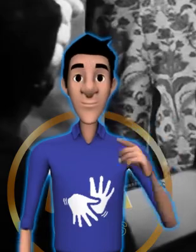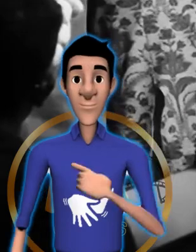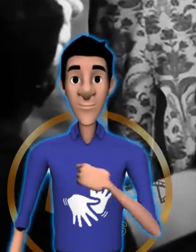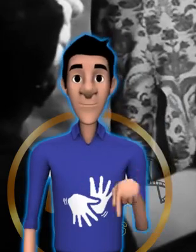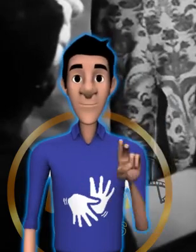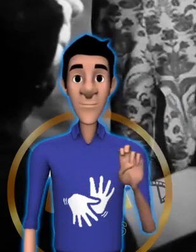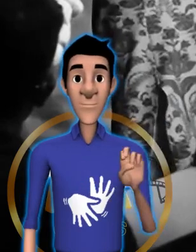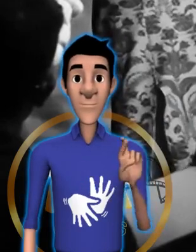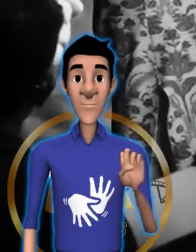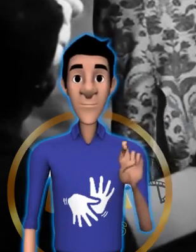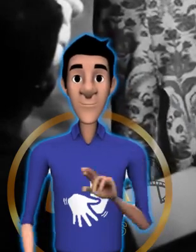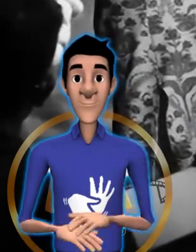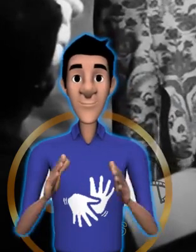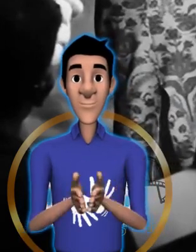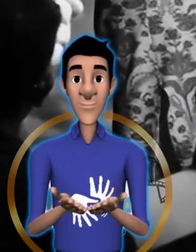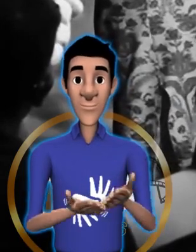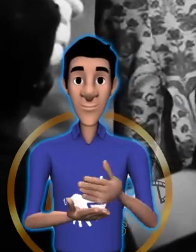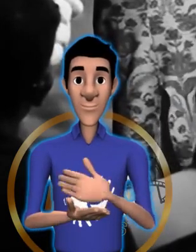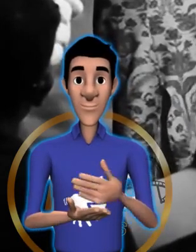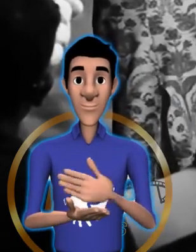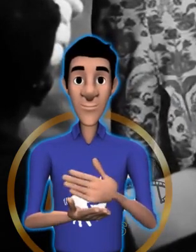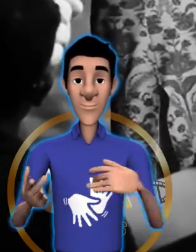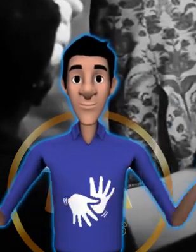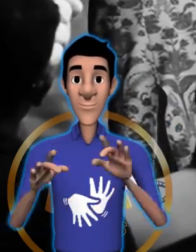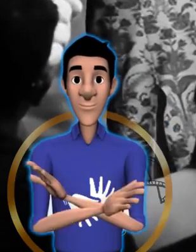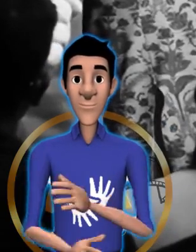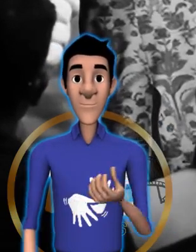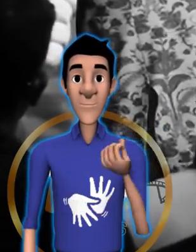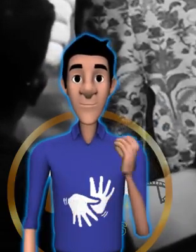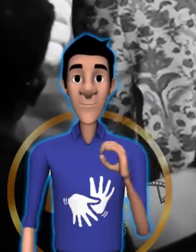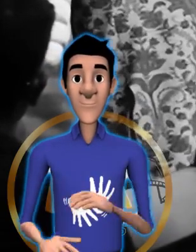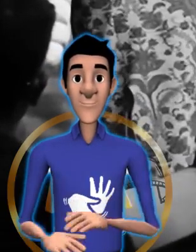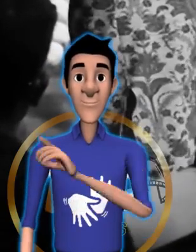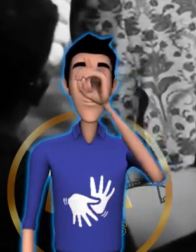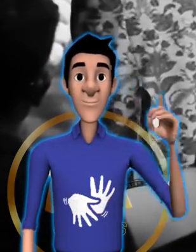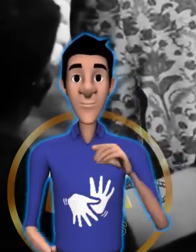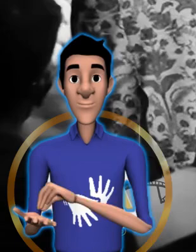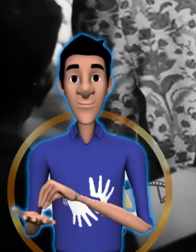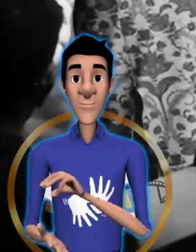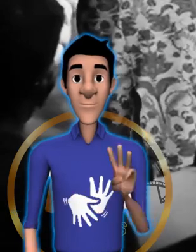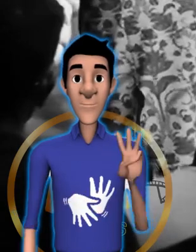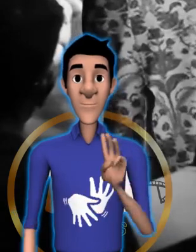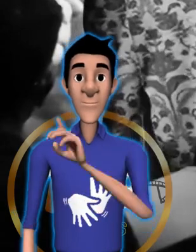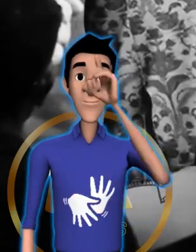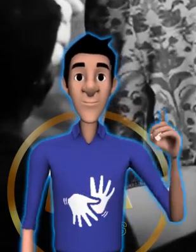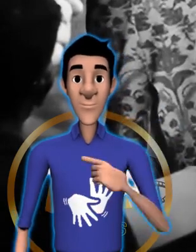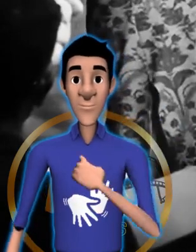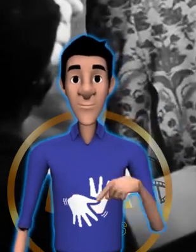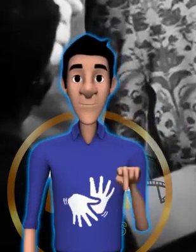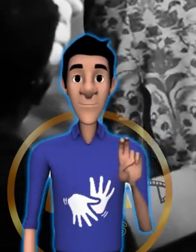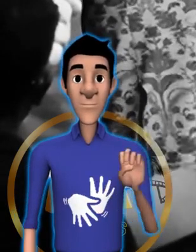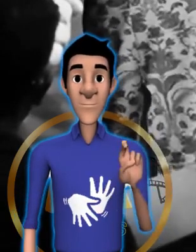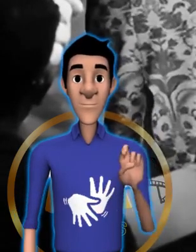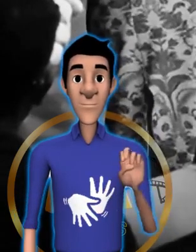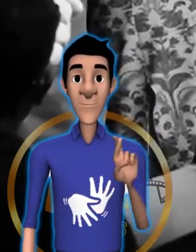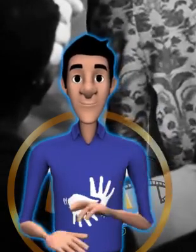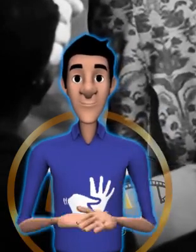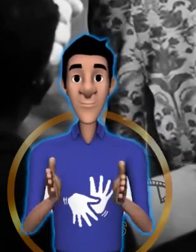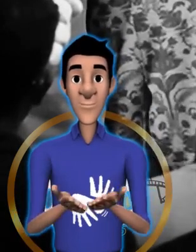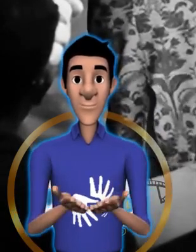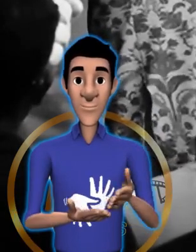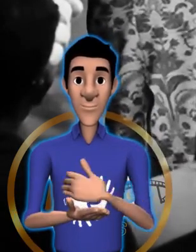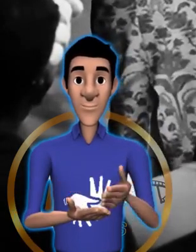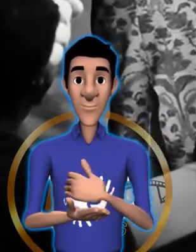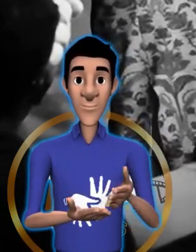Faltavam 3 dias para dar os 60 dias. E Uau. eu fiz naquela noite. Parabéns. Então, não desista, gente. Hoje eu acordei